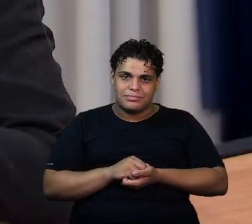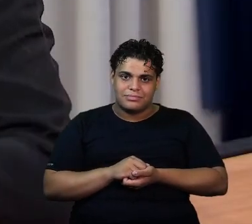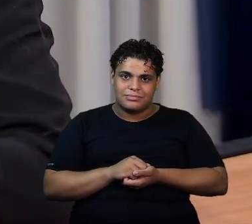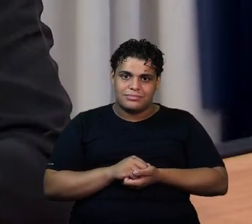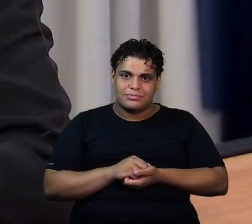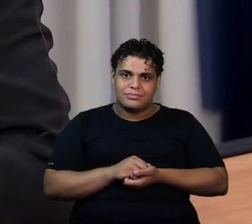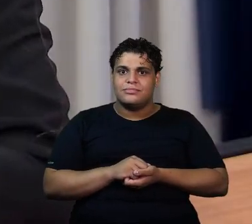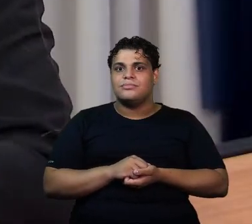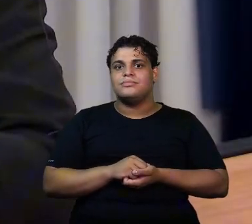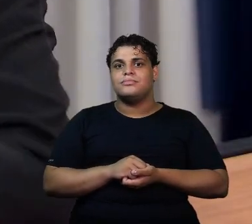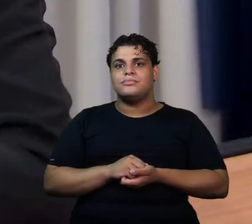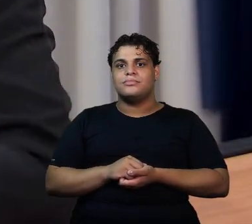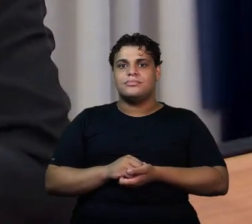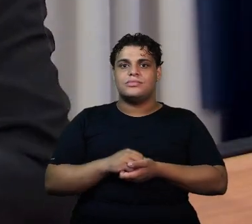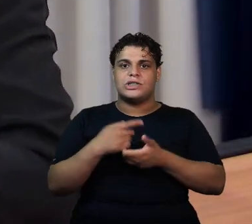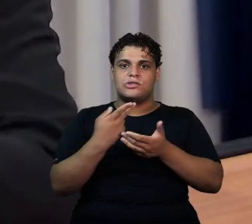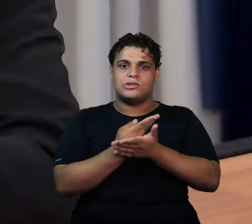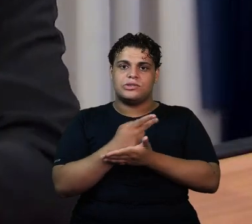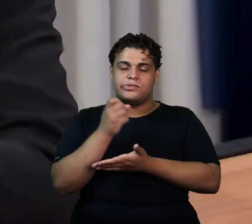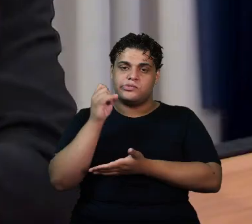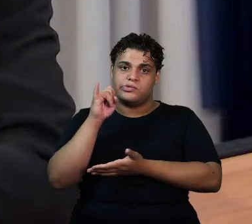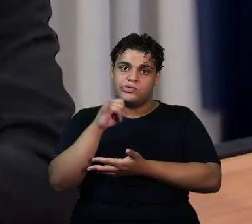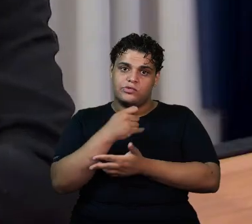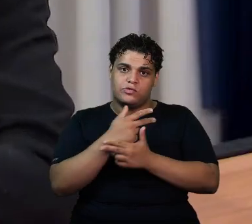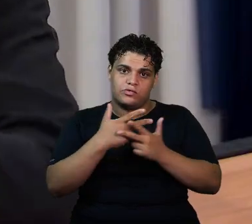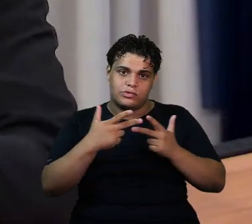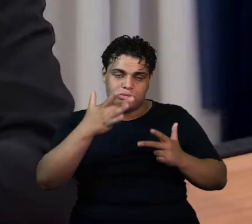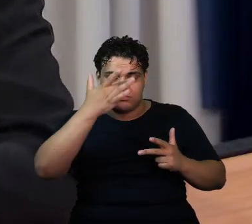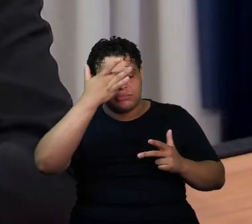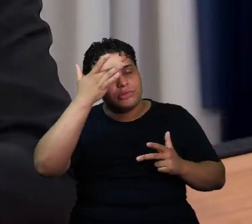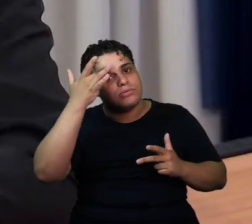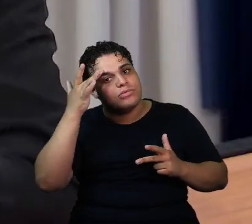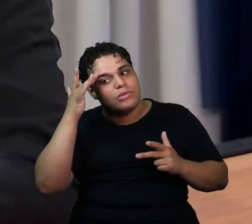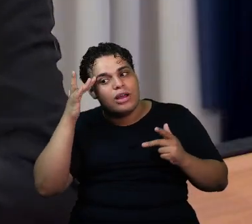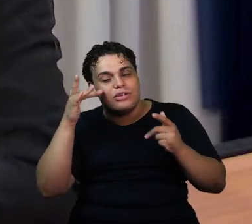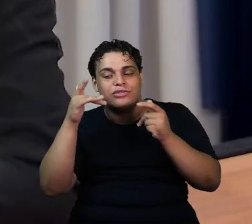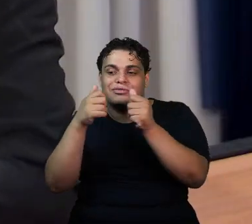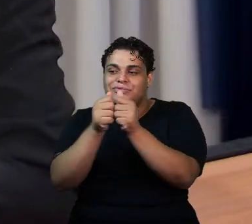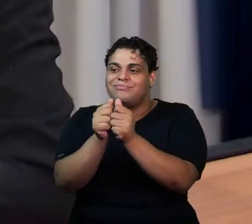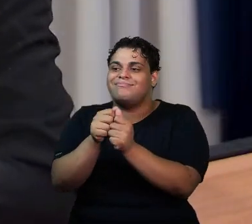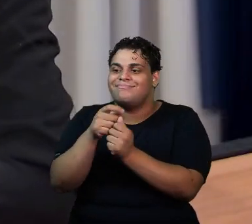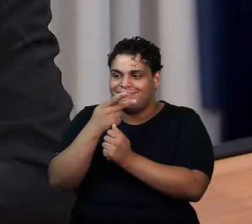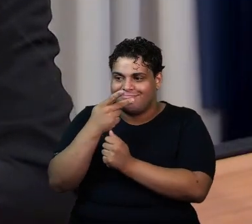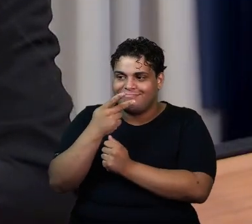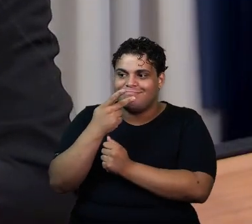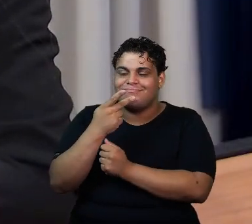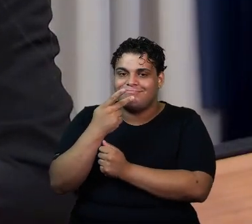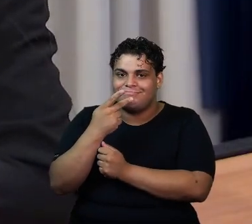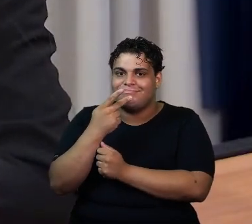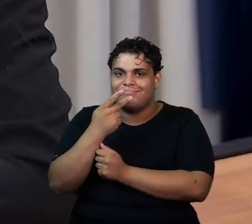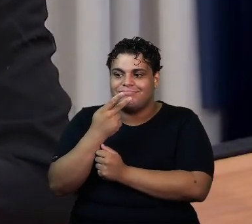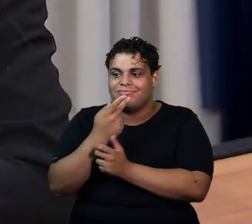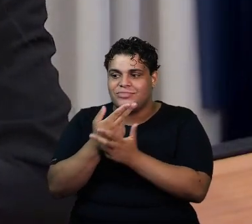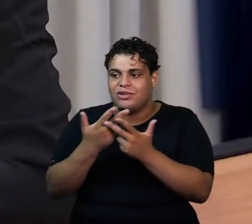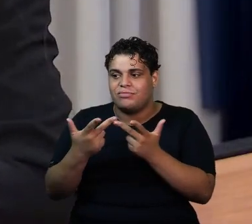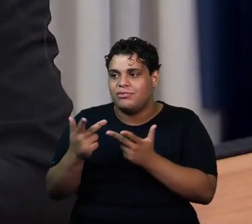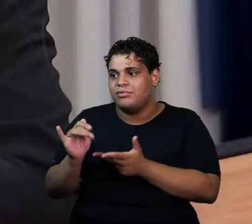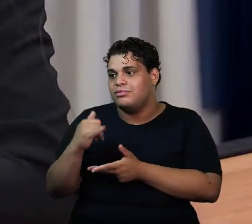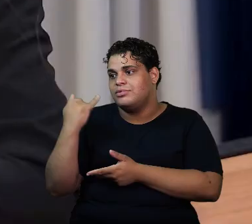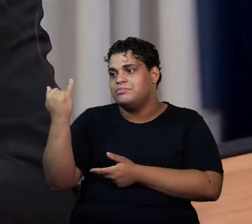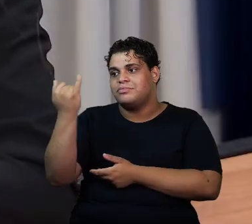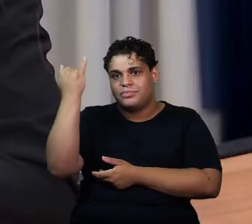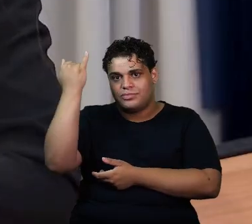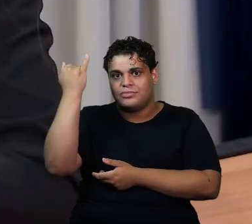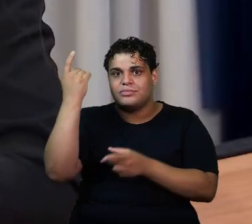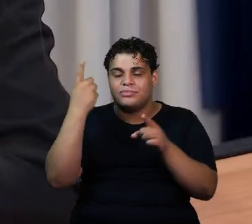acontece quando muitas cabeças interessadas em determinados temas se juntam para tratar de algo relevante,